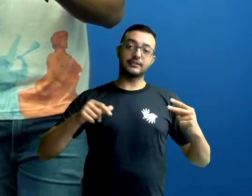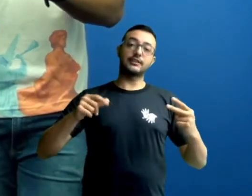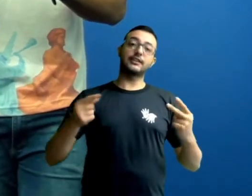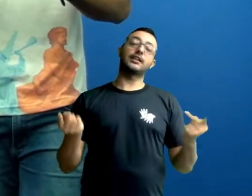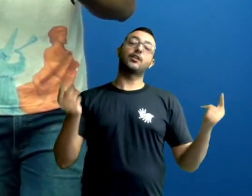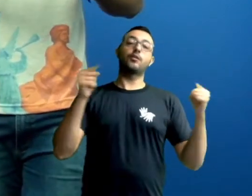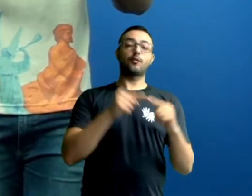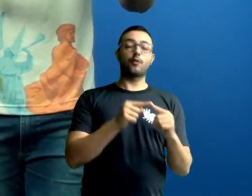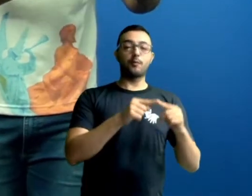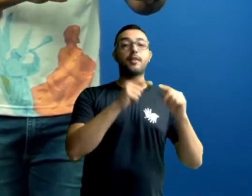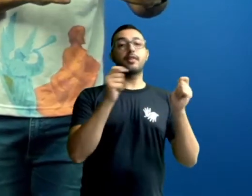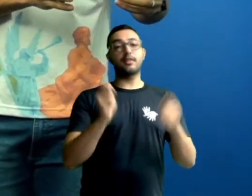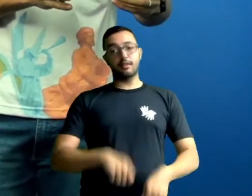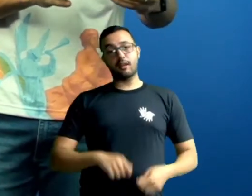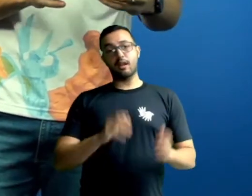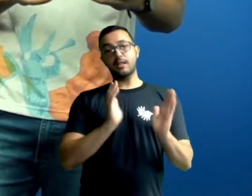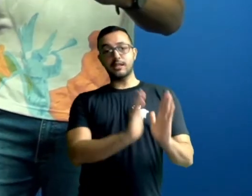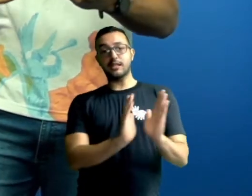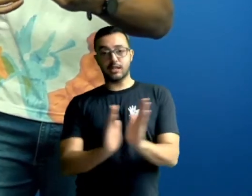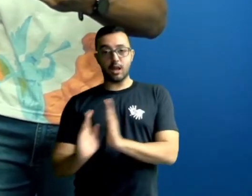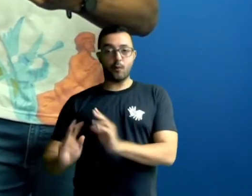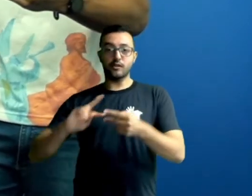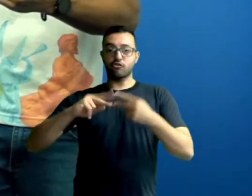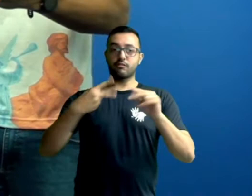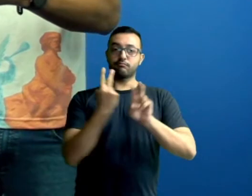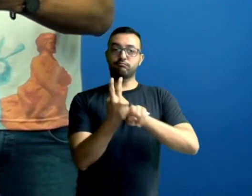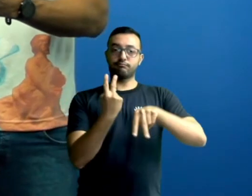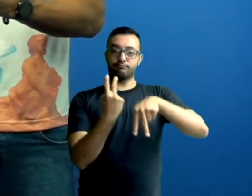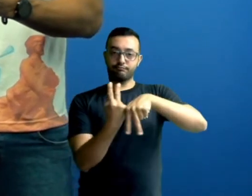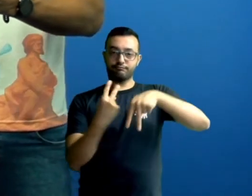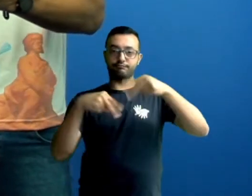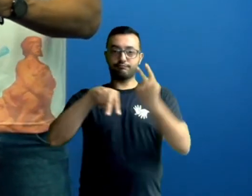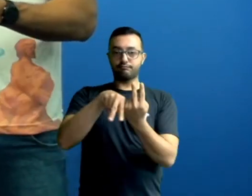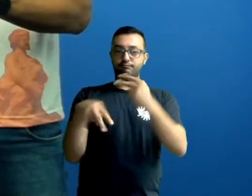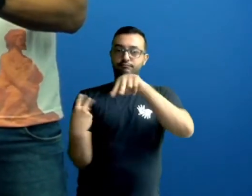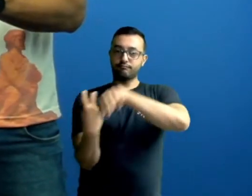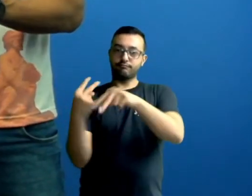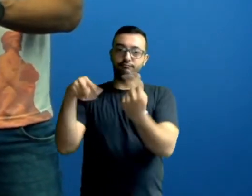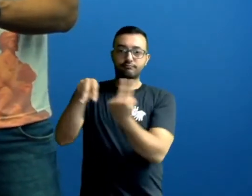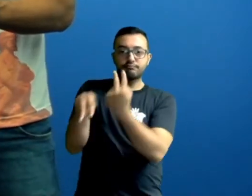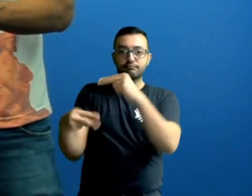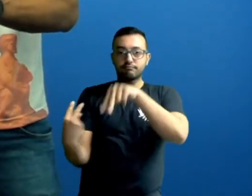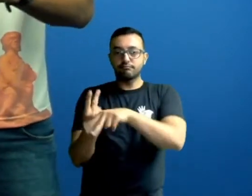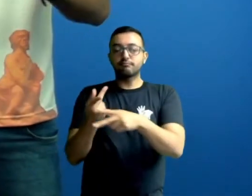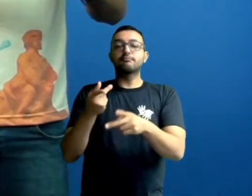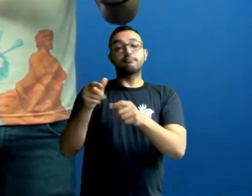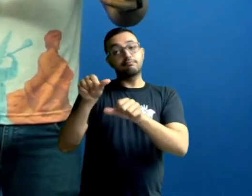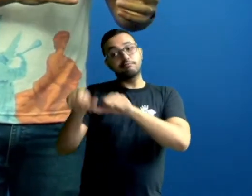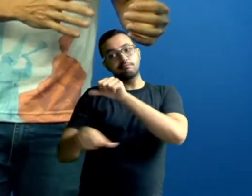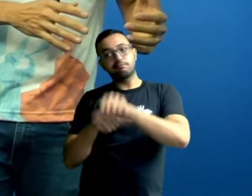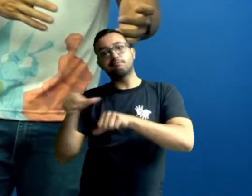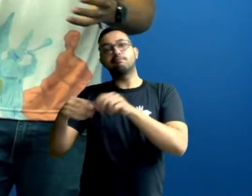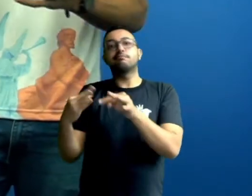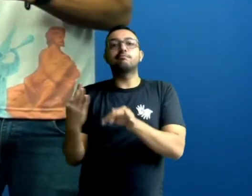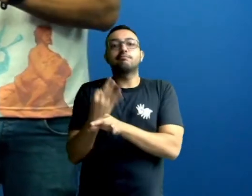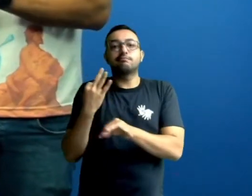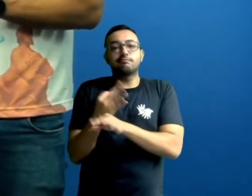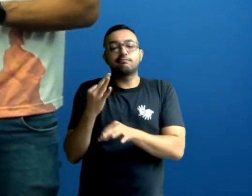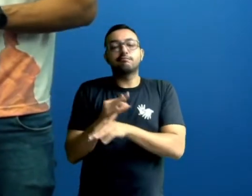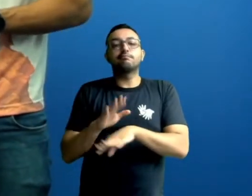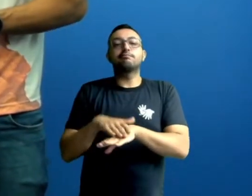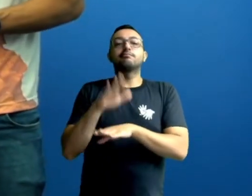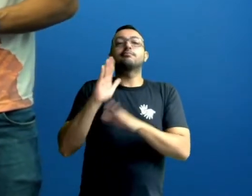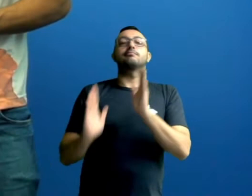modificar sequências de genes daquela planta e torná-la mais resistente a períodos de estiagem ou